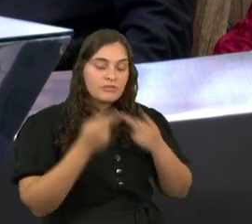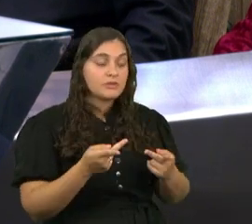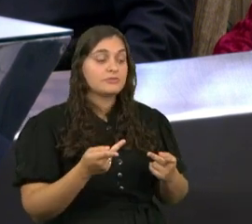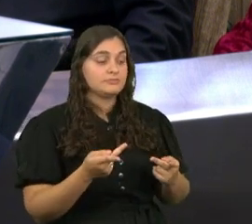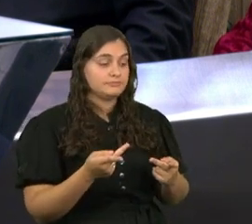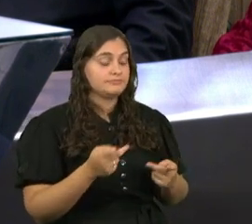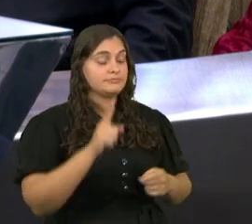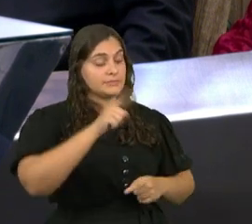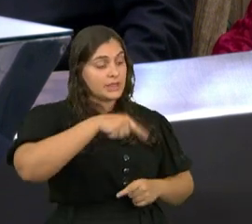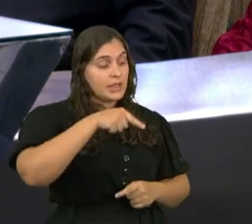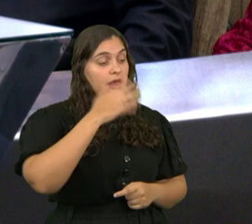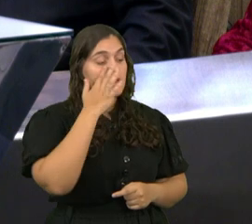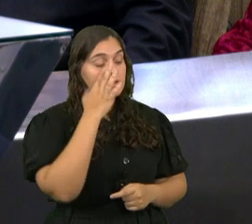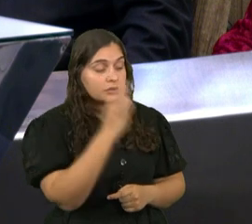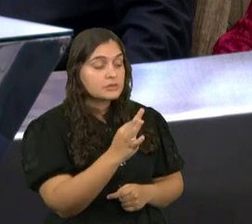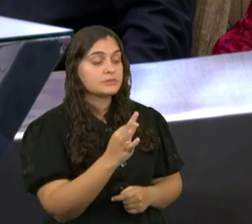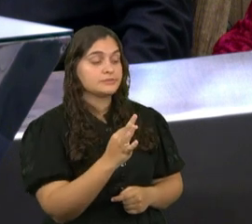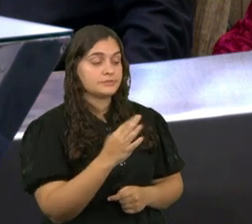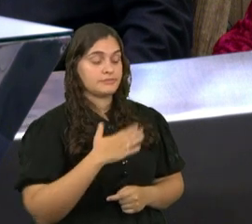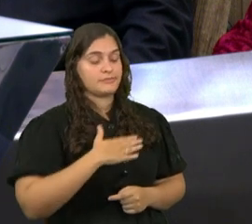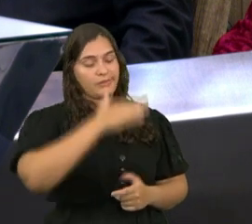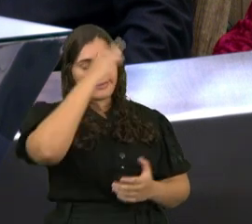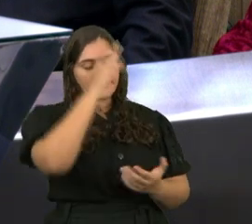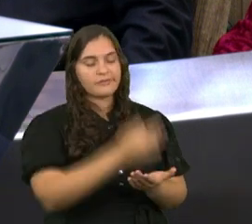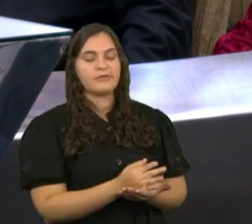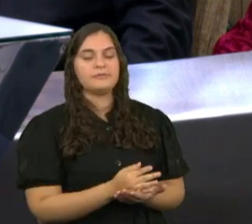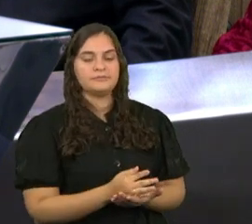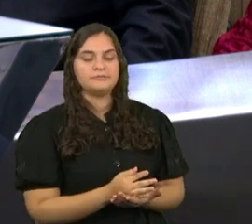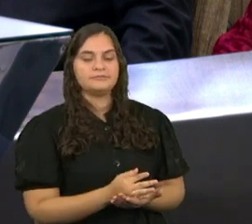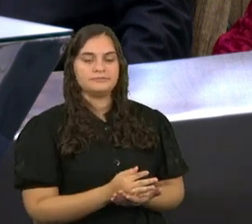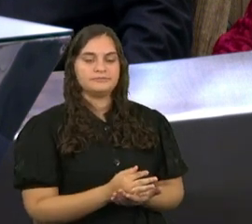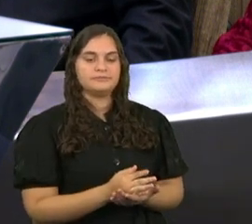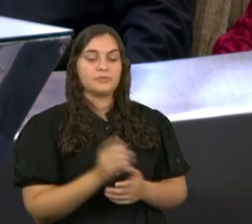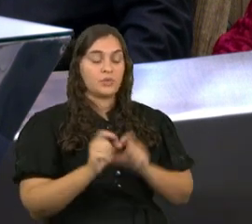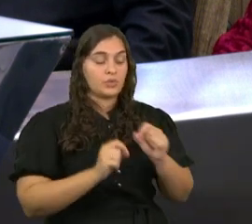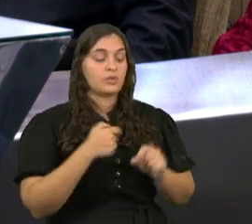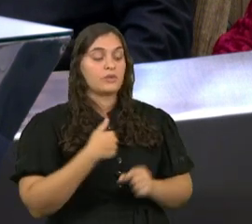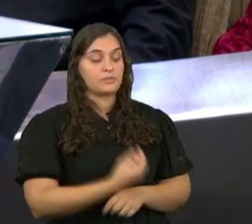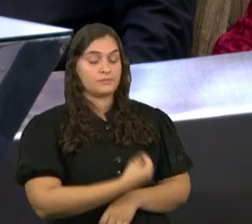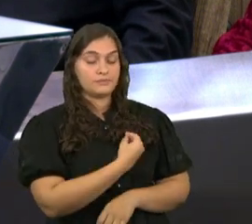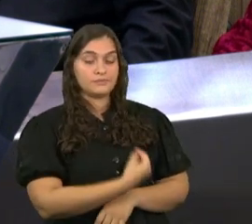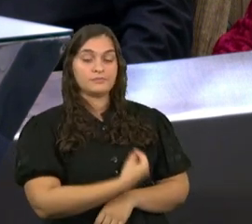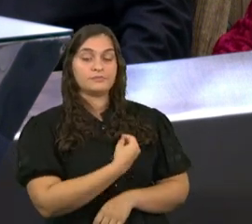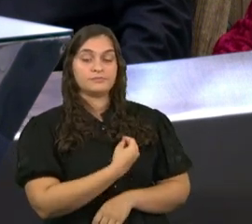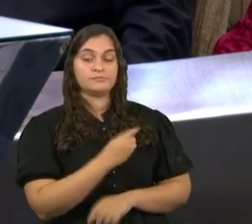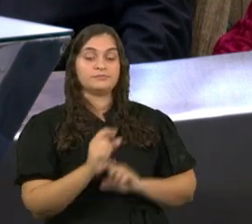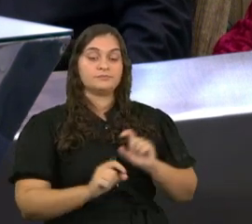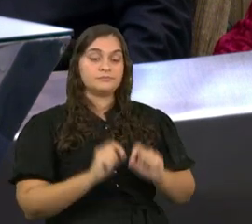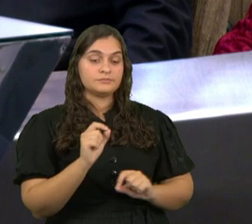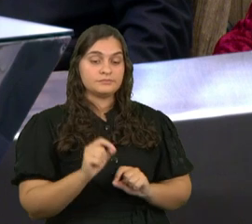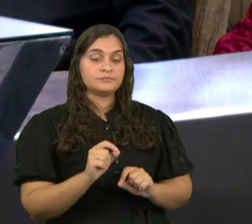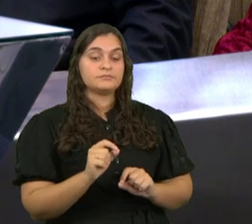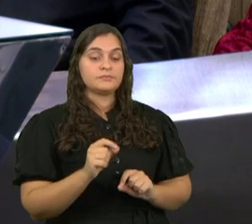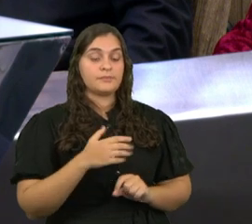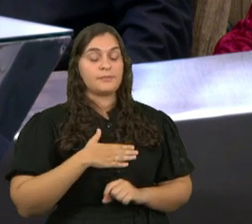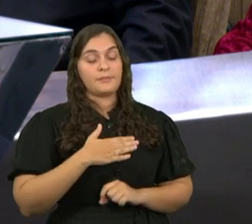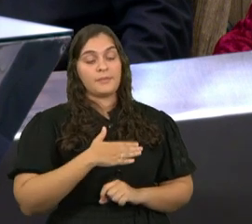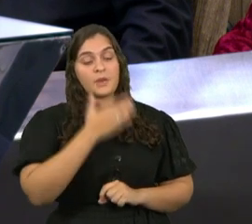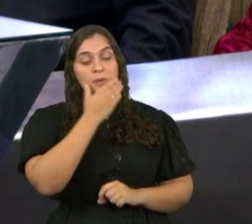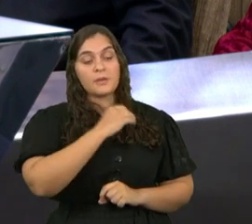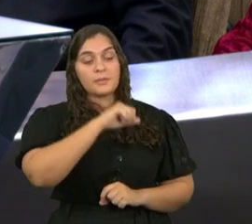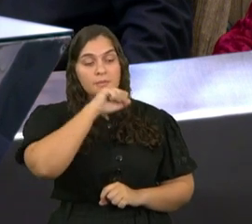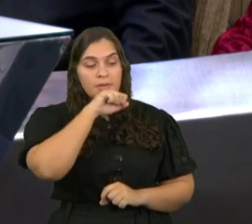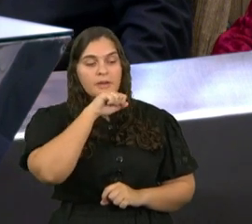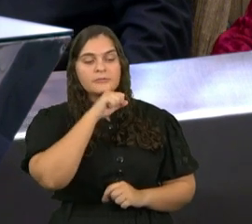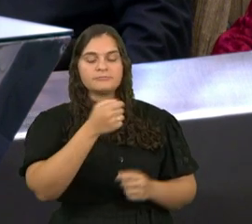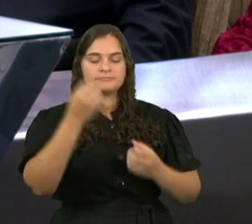um testemunho da minha fé, daquilo que eu vivi e daquilo que o meu Pai plantou em